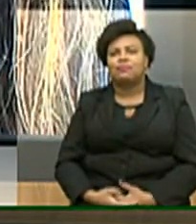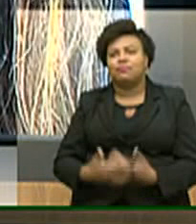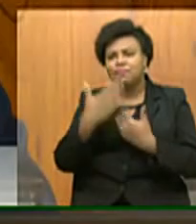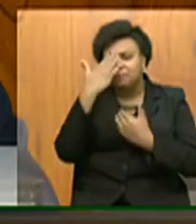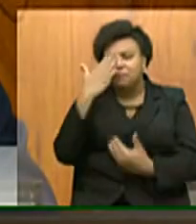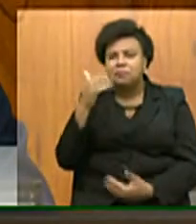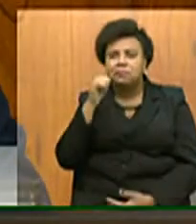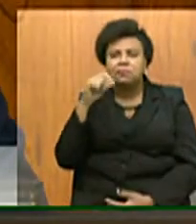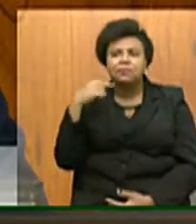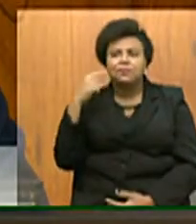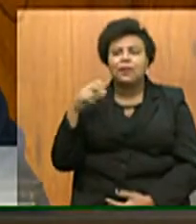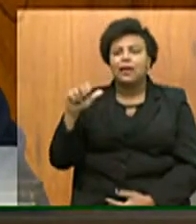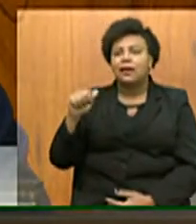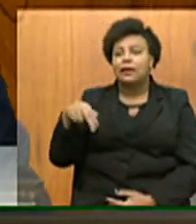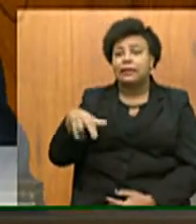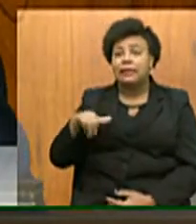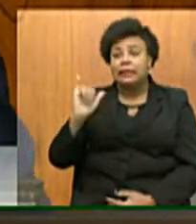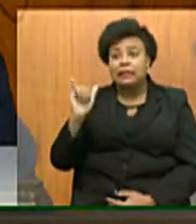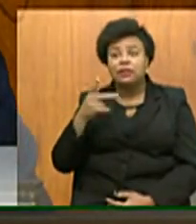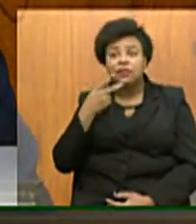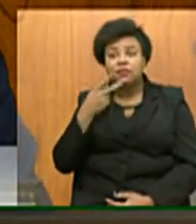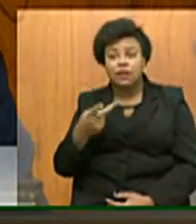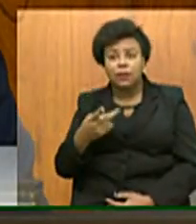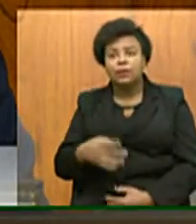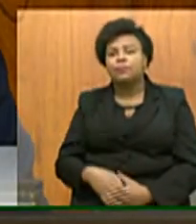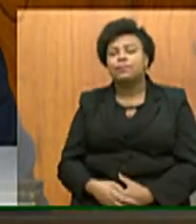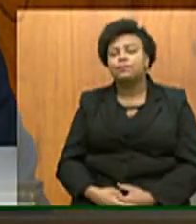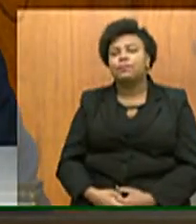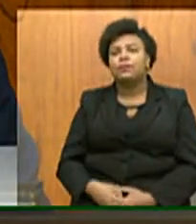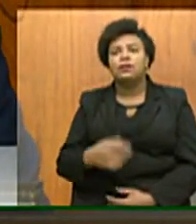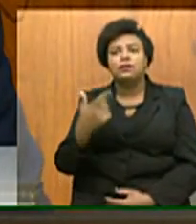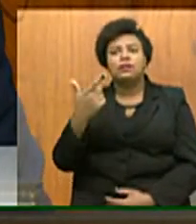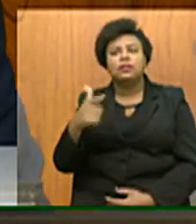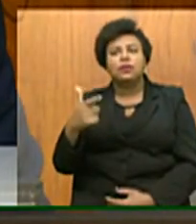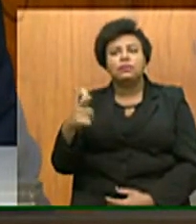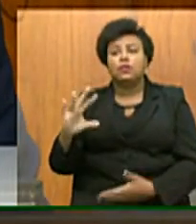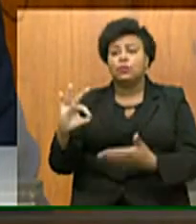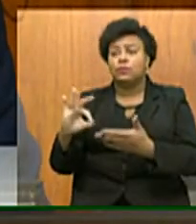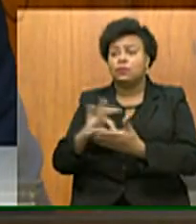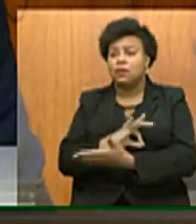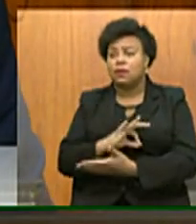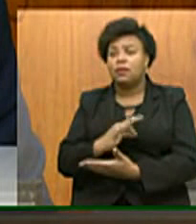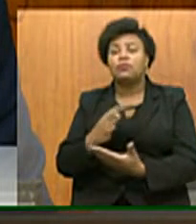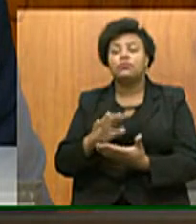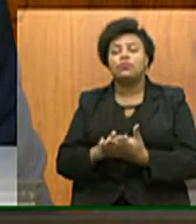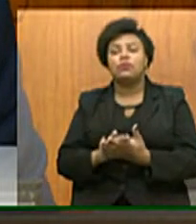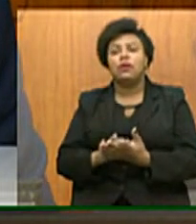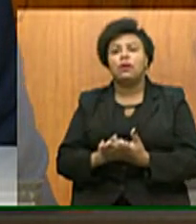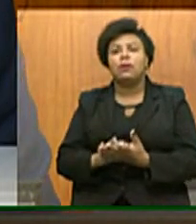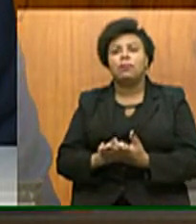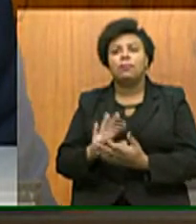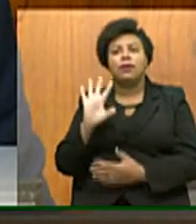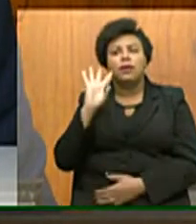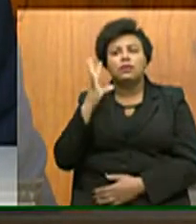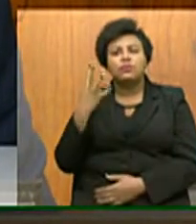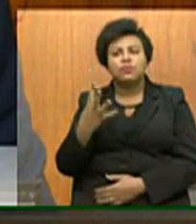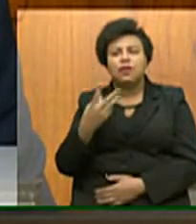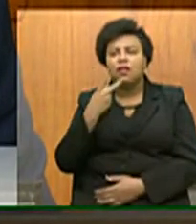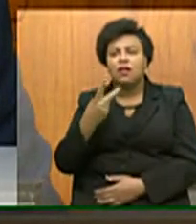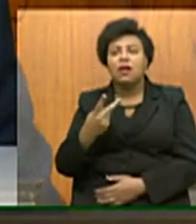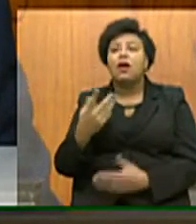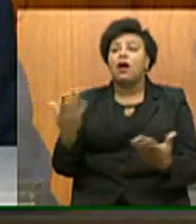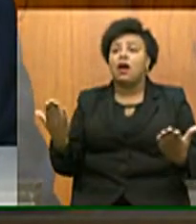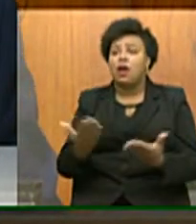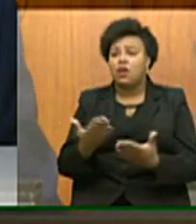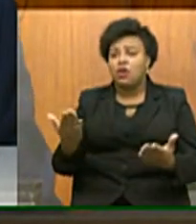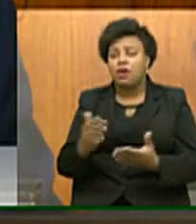Ortiz, que fez sua manifestação. Não havendo mais inscritos para encaminhar,